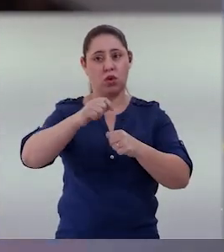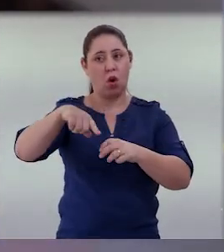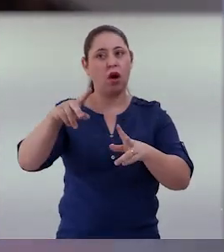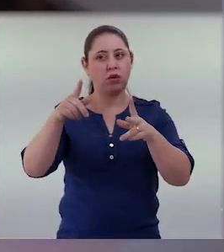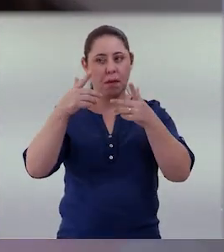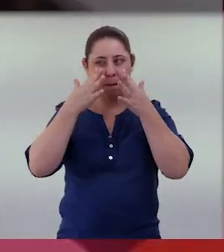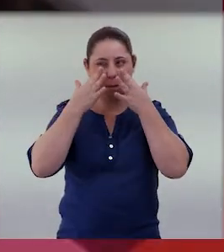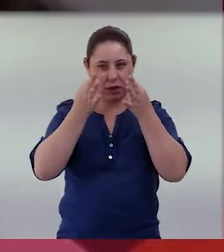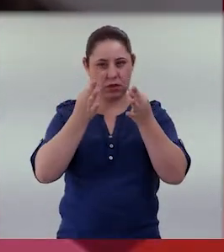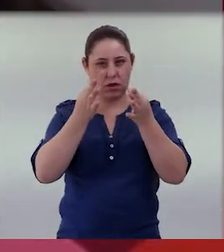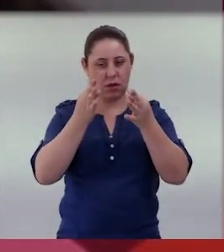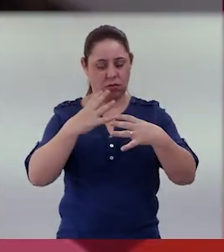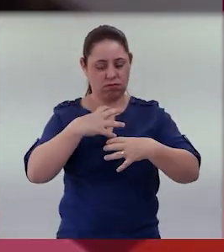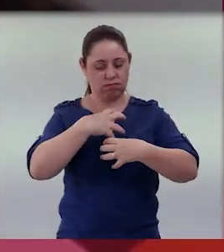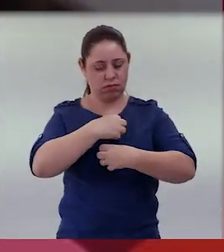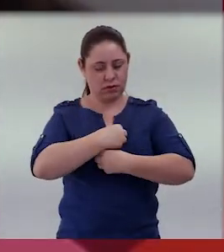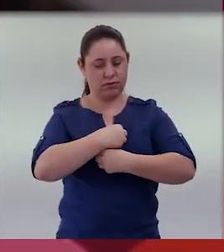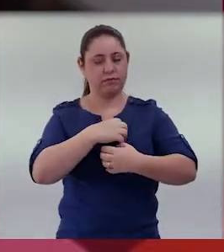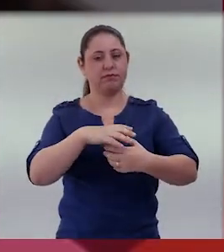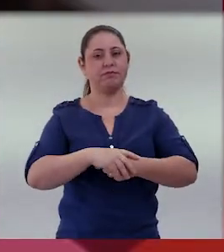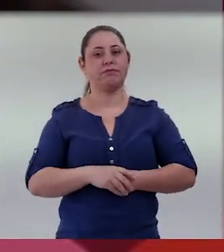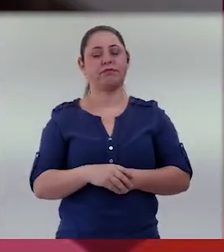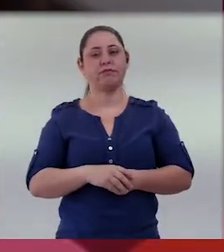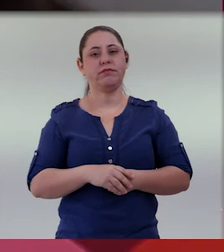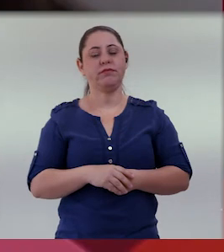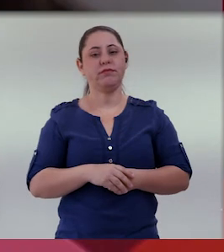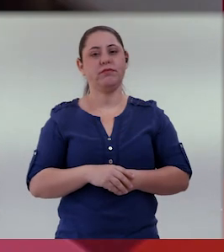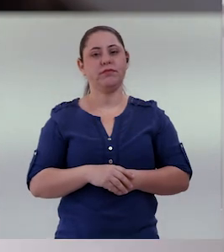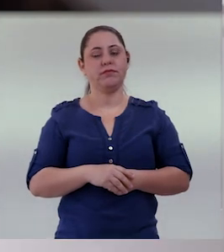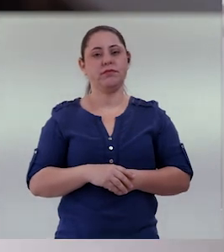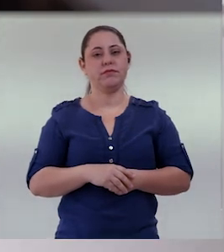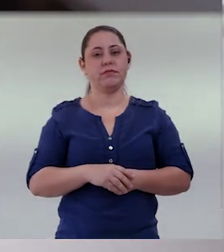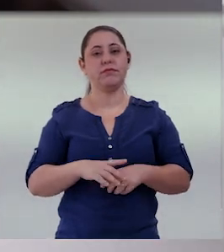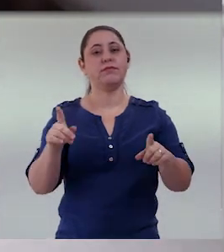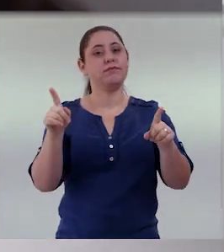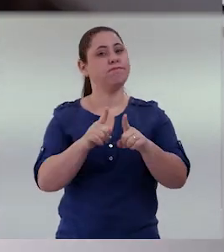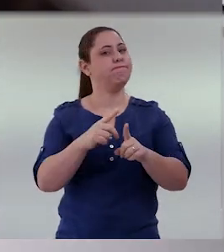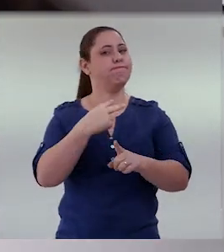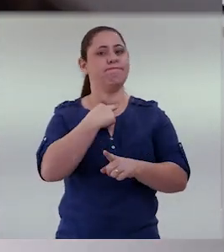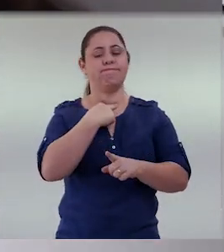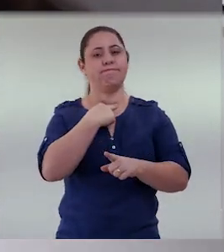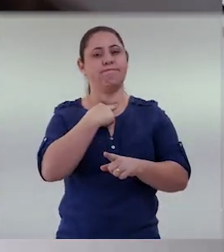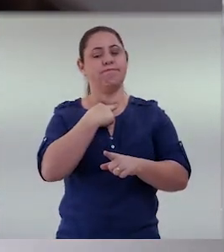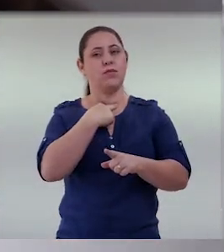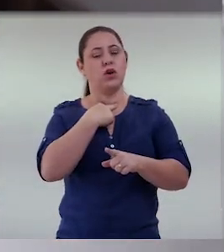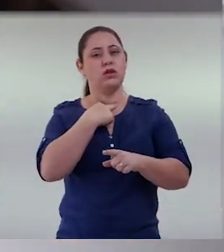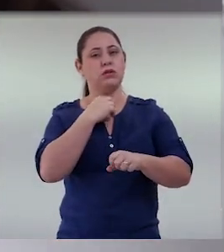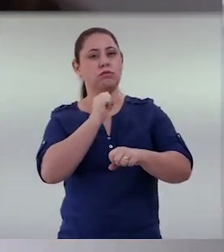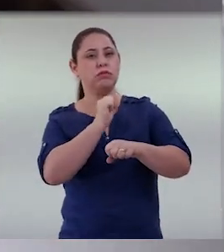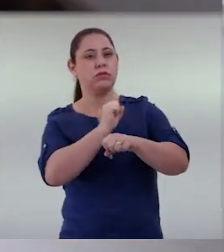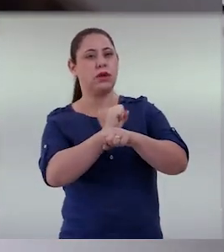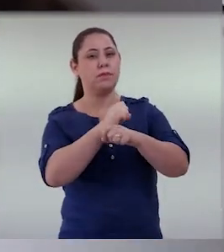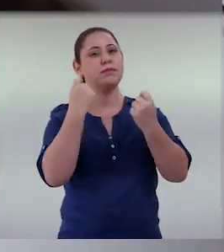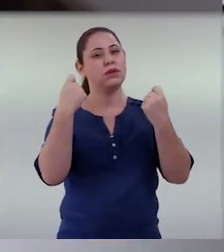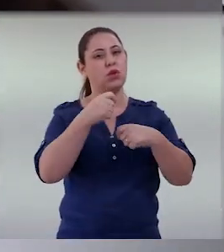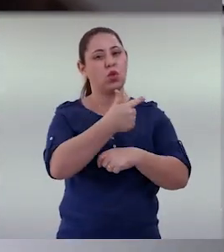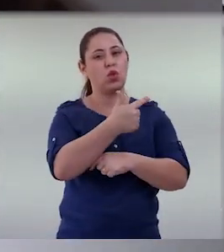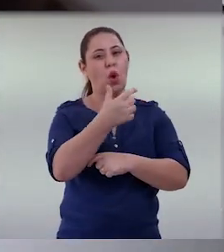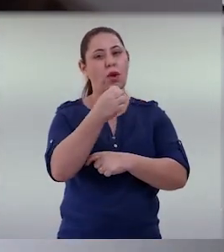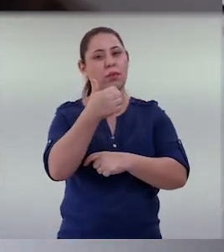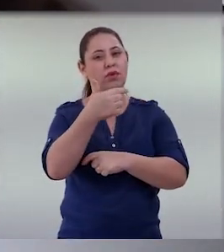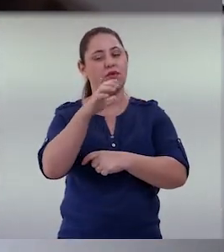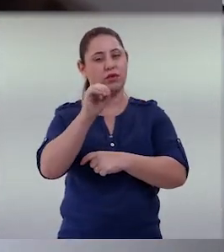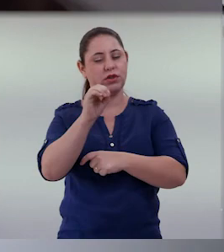sentido e a gente consegue perceber aí um quadro depressivo. E a gente também não pode deixar de